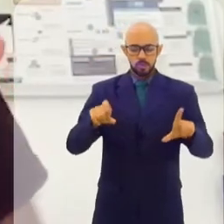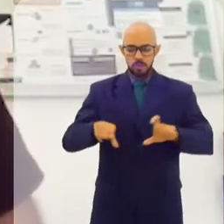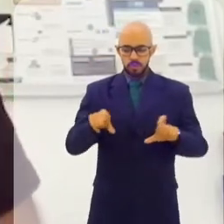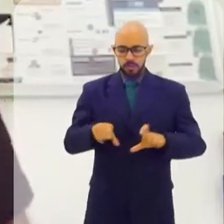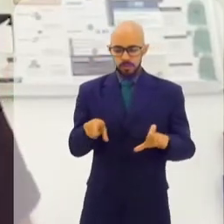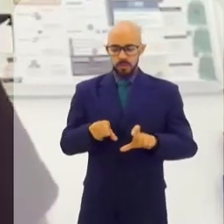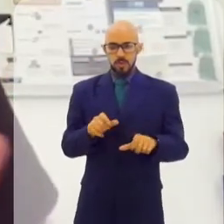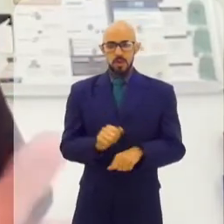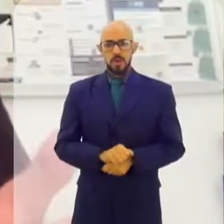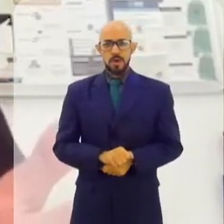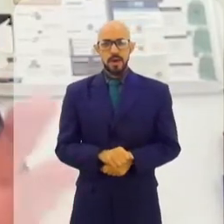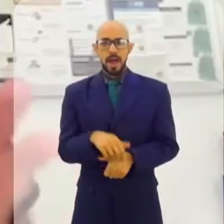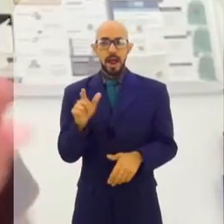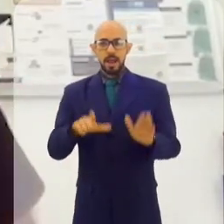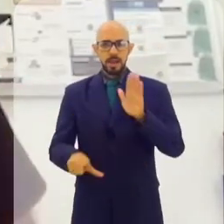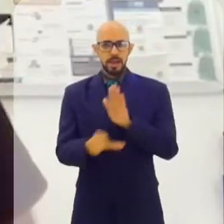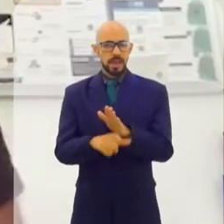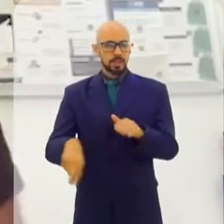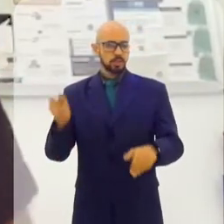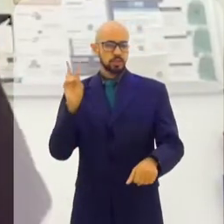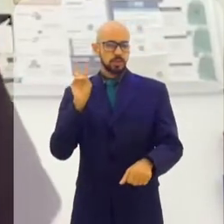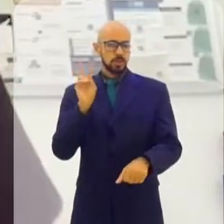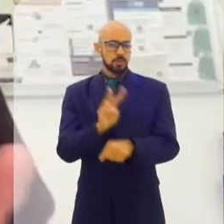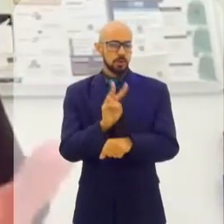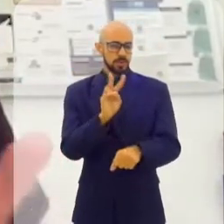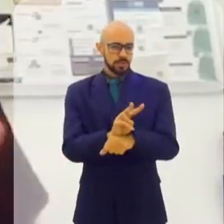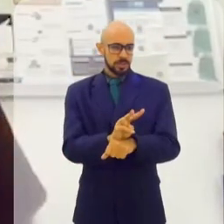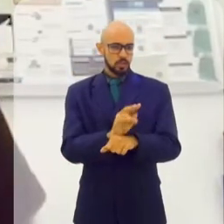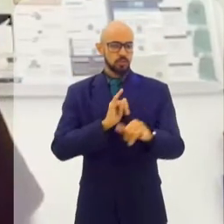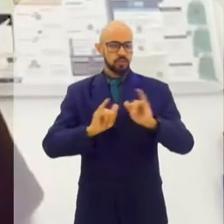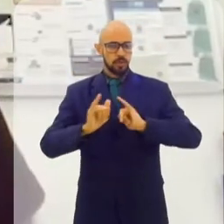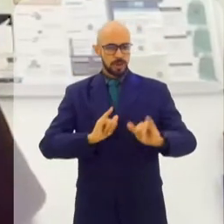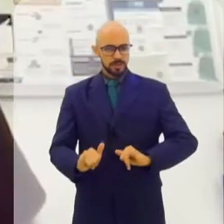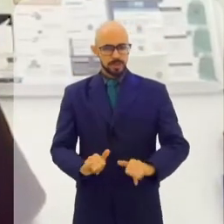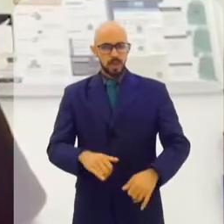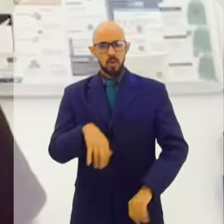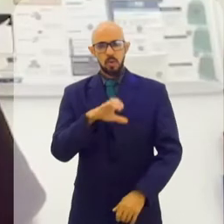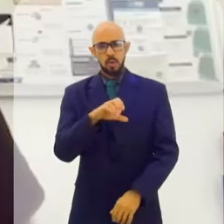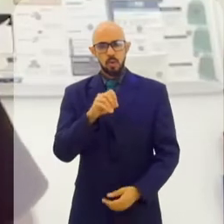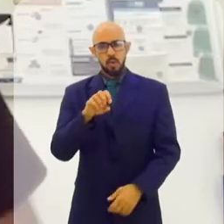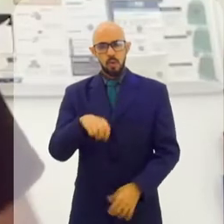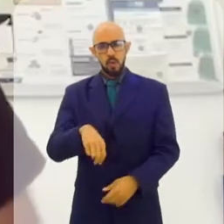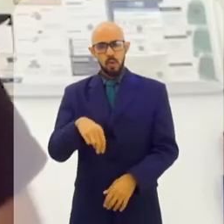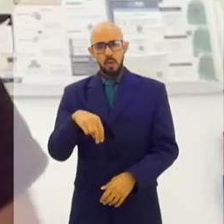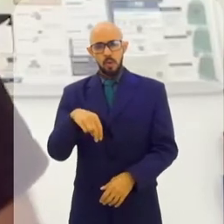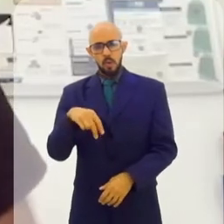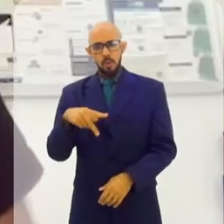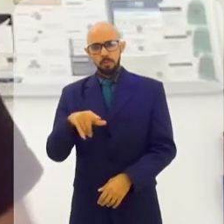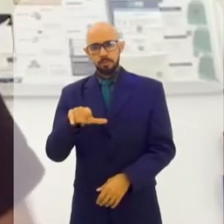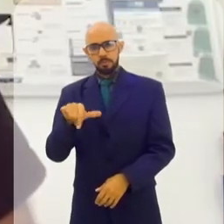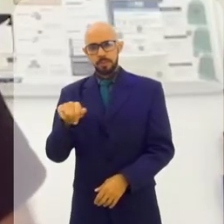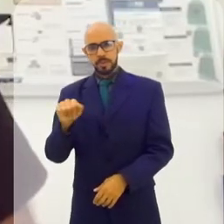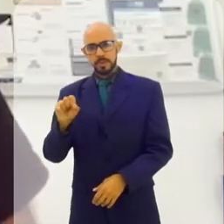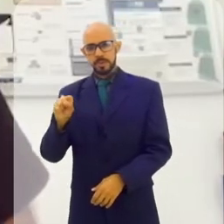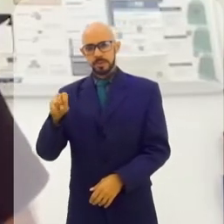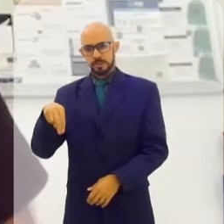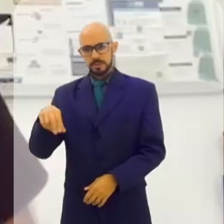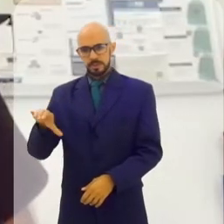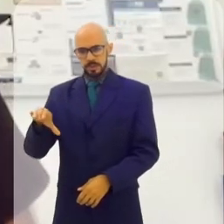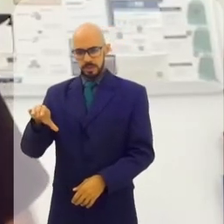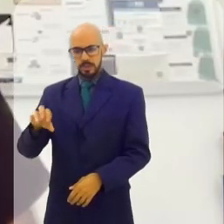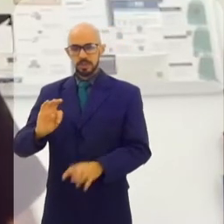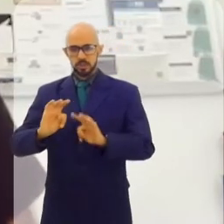digitalização, LGPD, compliance, todas as questões